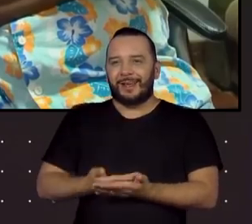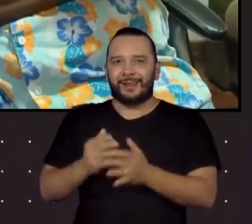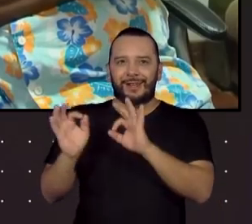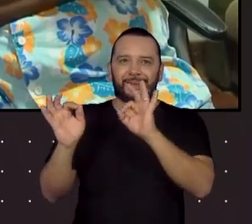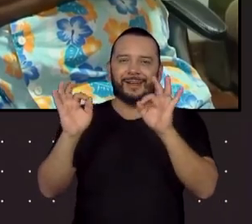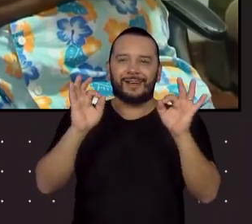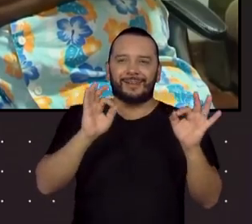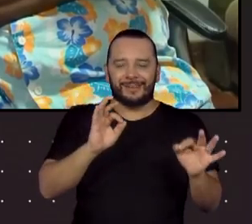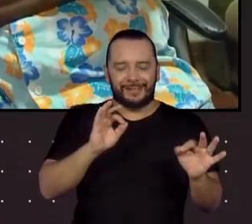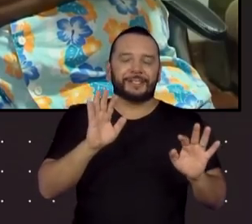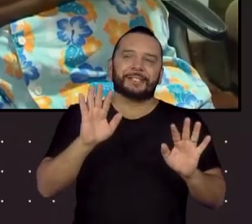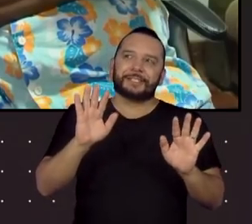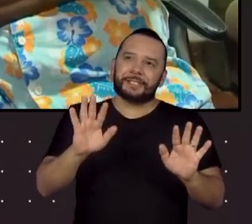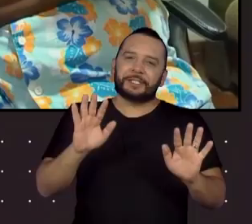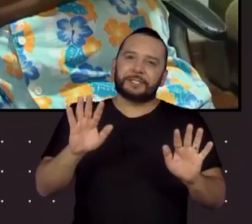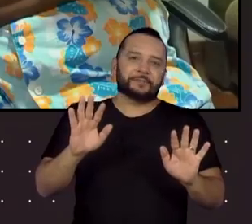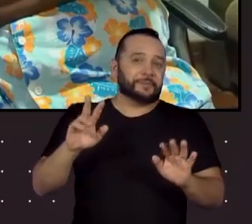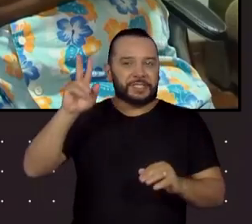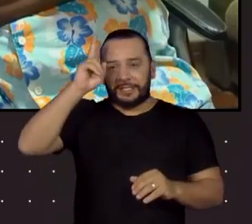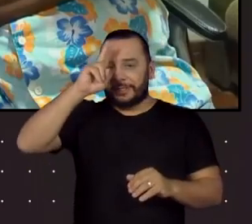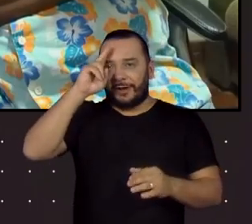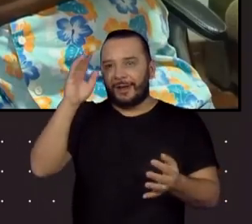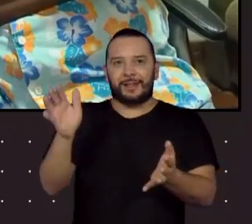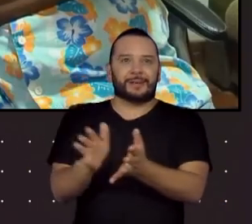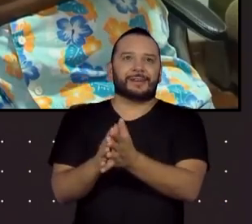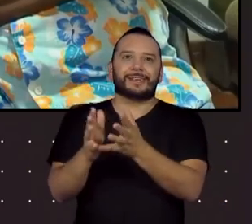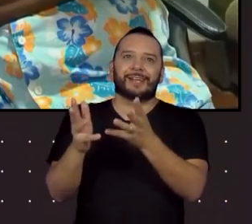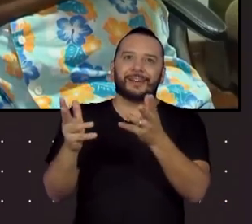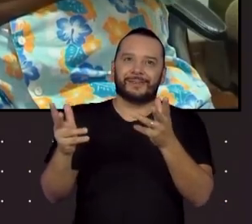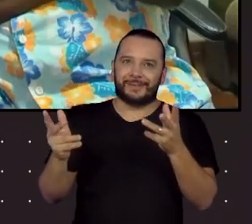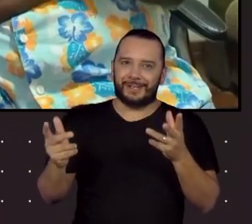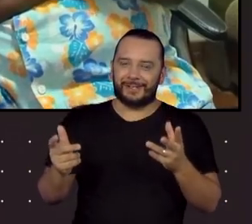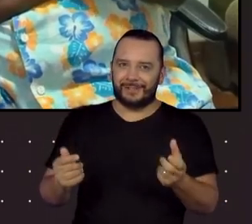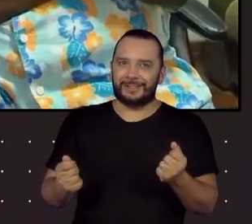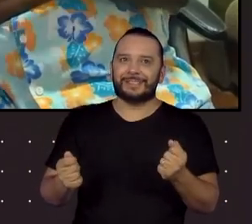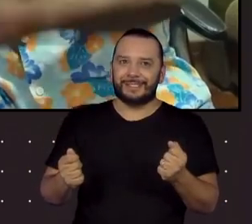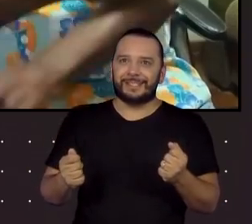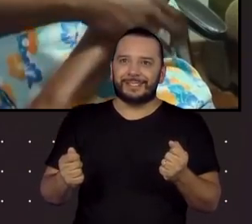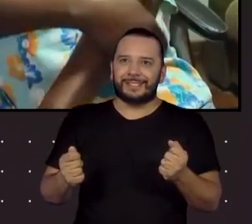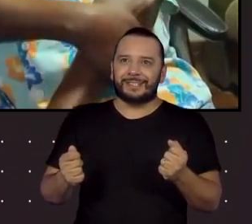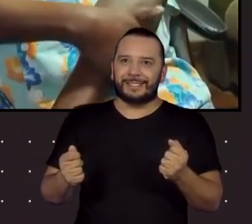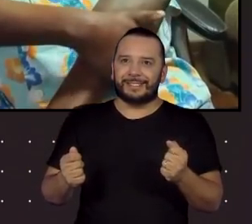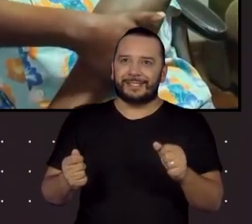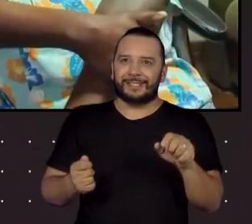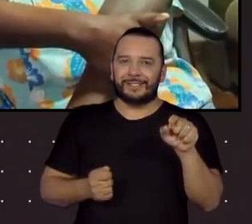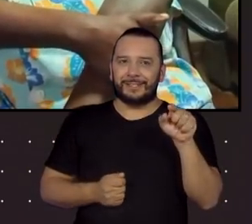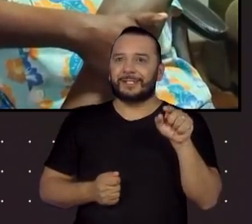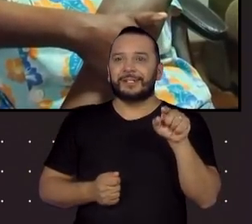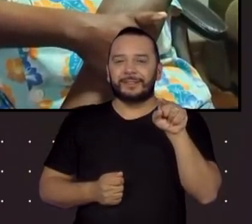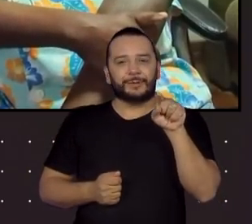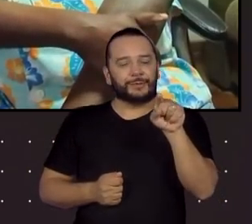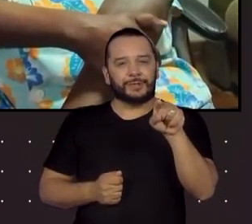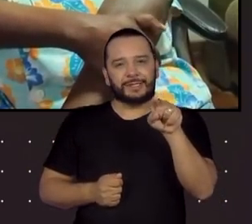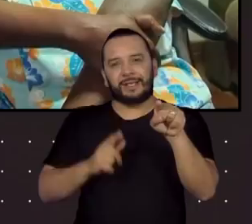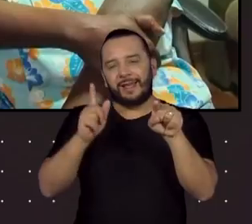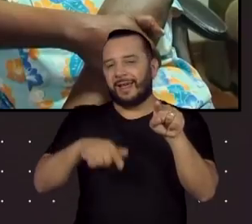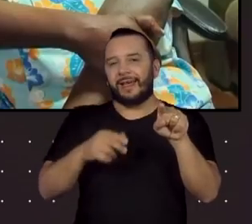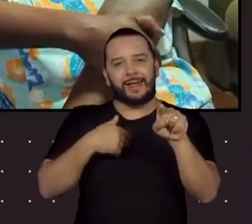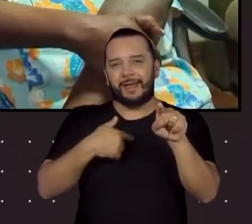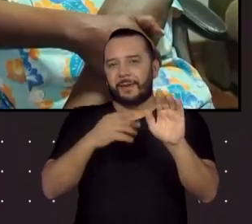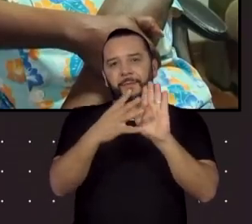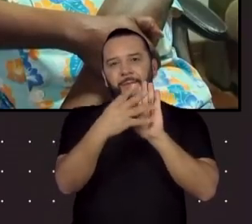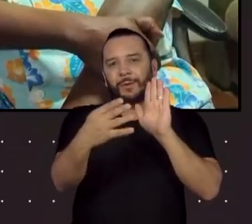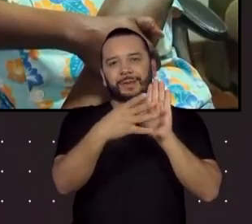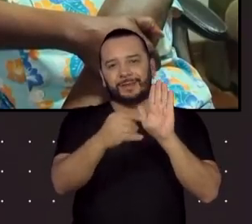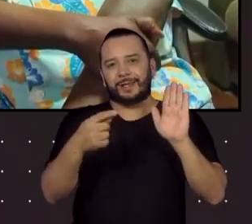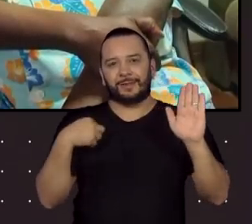dessas histórias maravilhosas, eu já constatava você como um farol, como um cara que trouxe toda